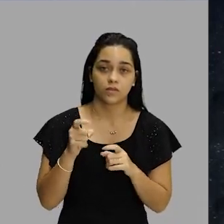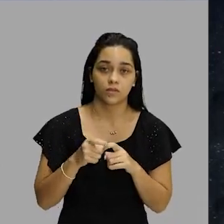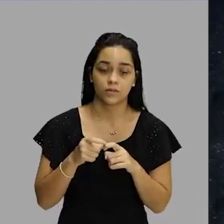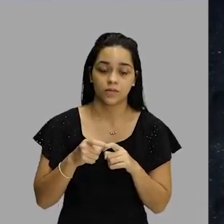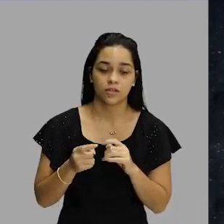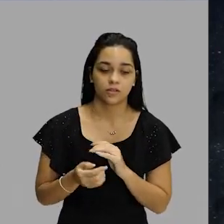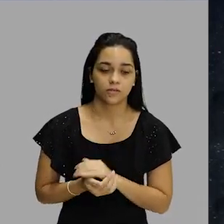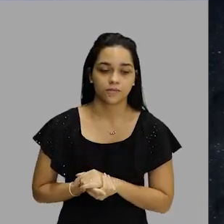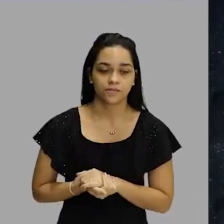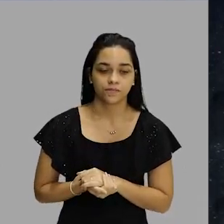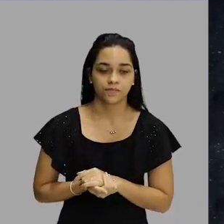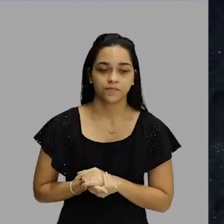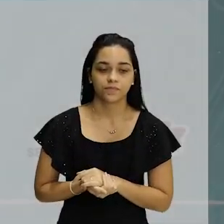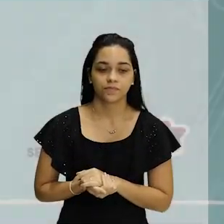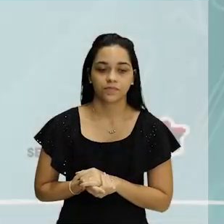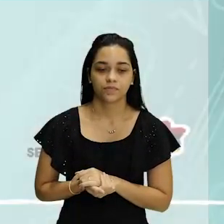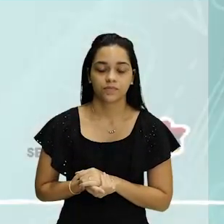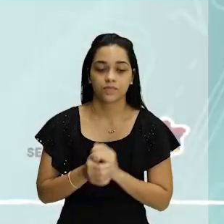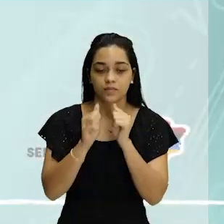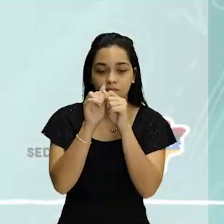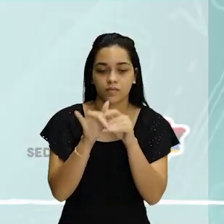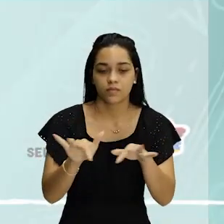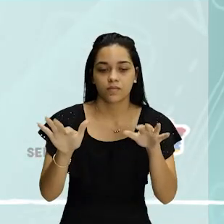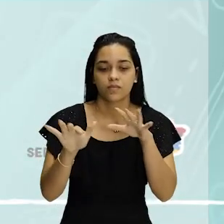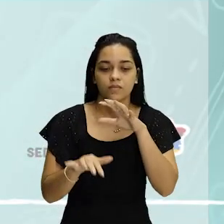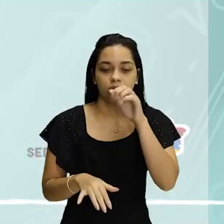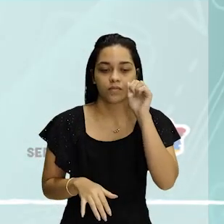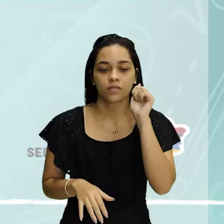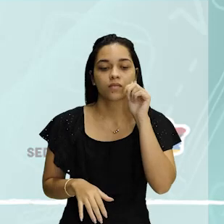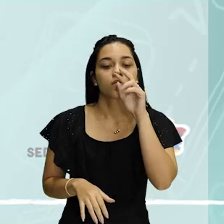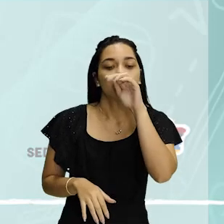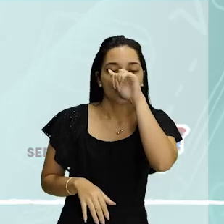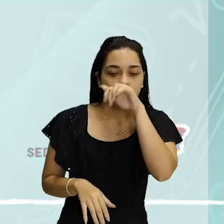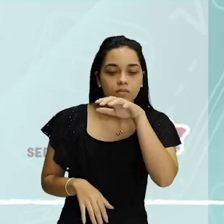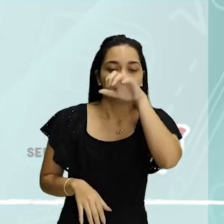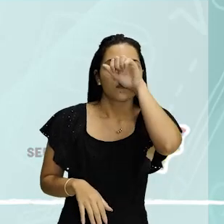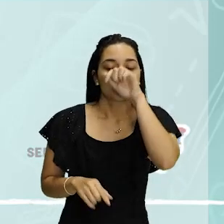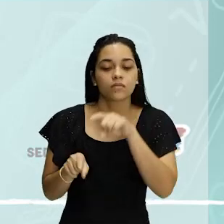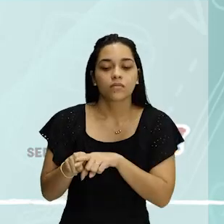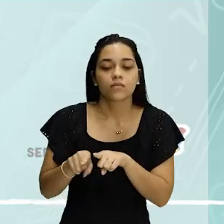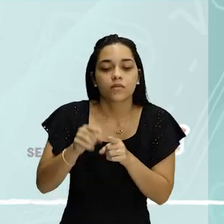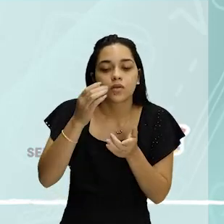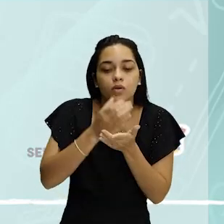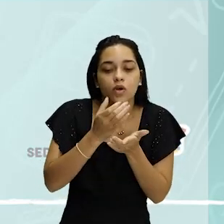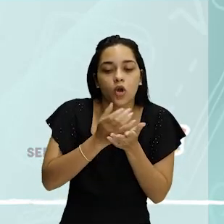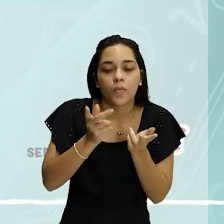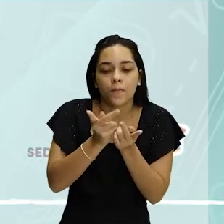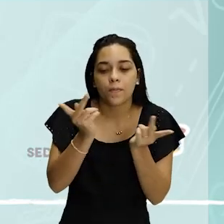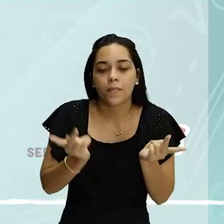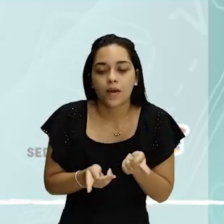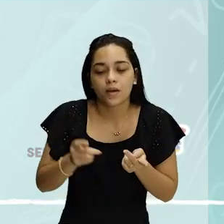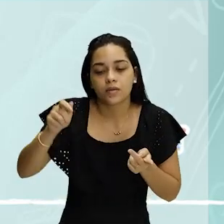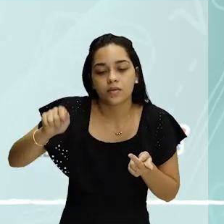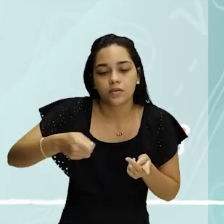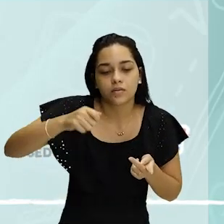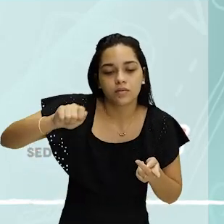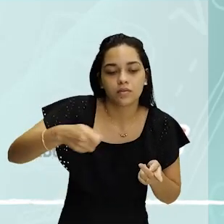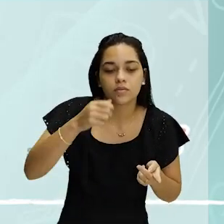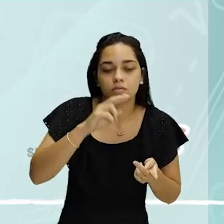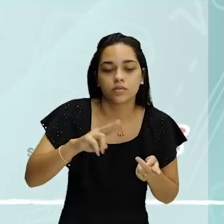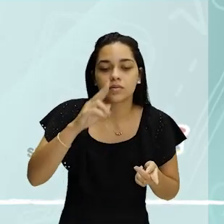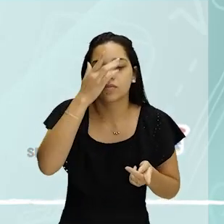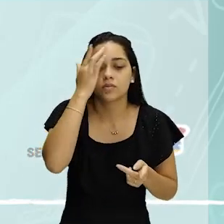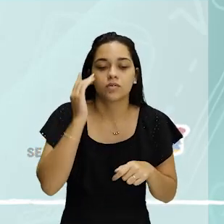médica. O contágio se faz pelo ar e também por meio de copos, pratos, talheres usados por